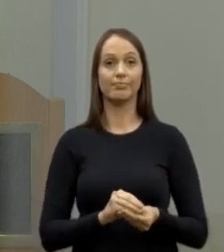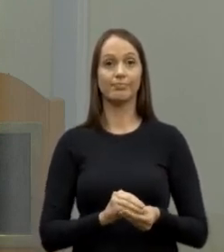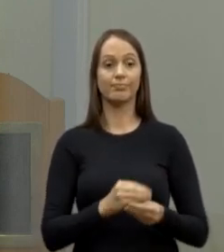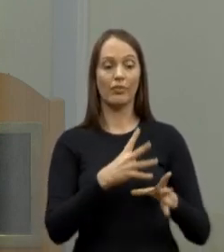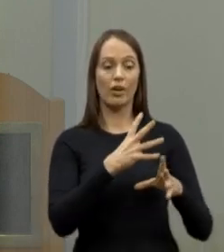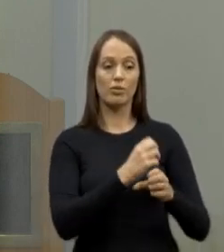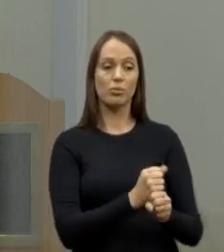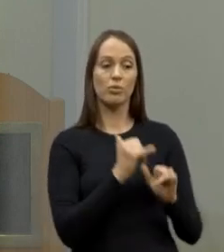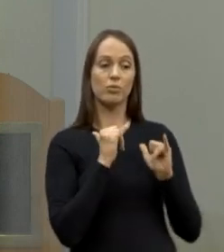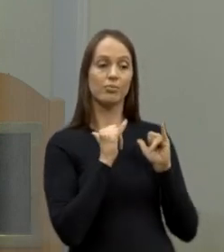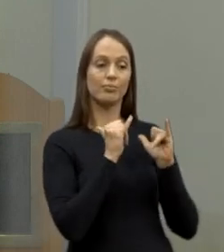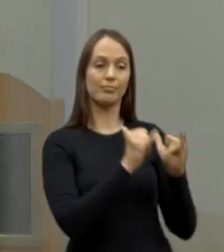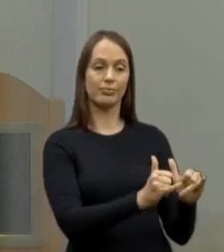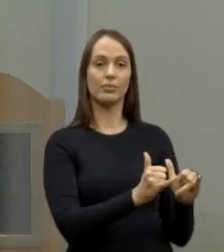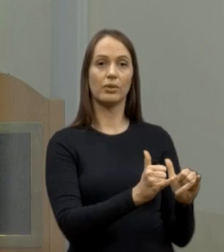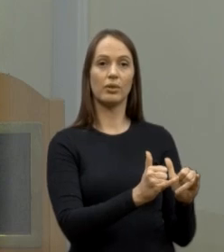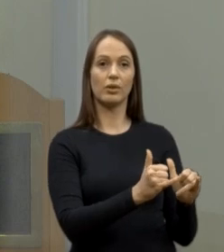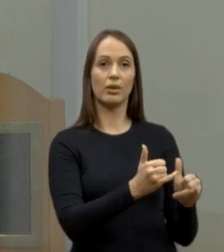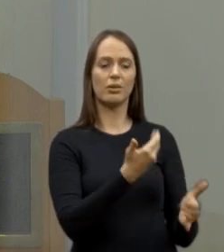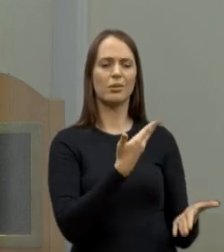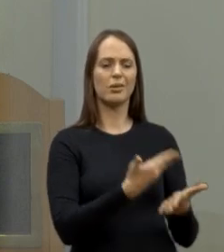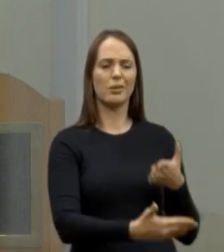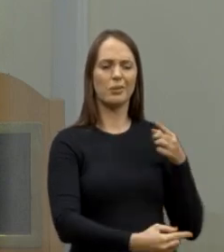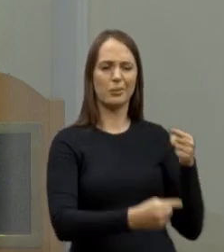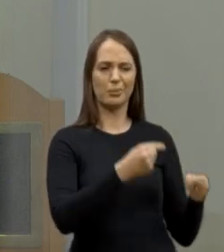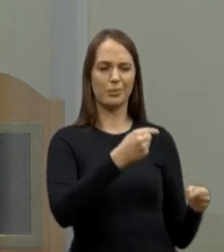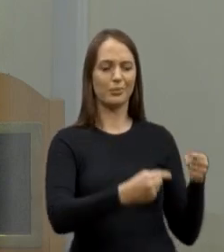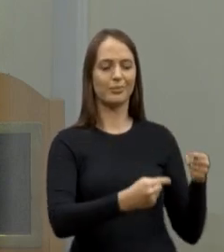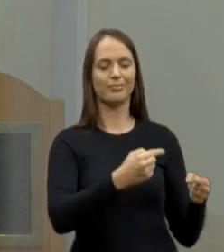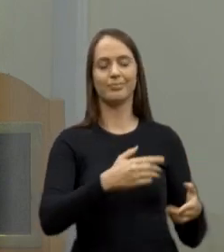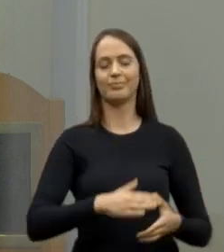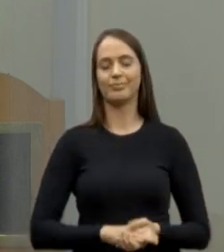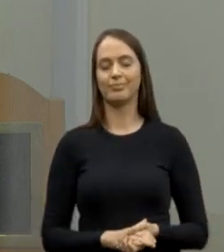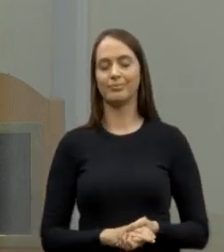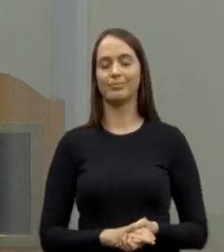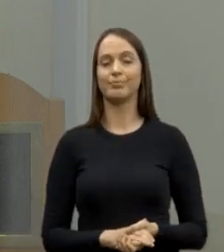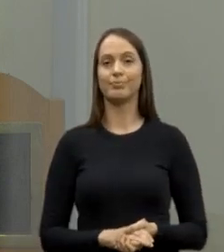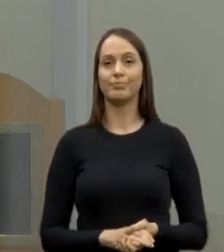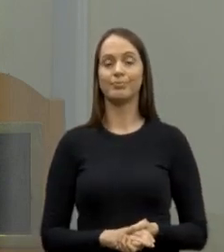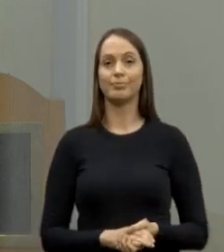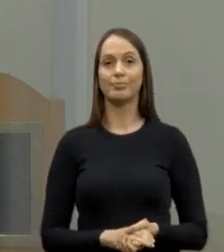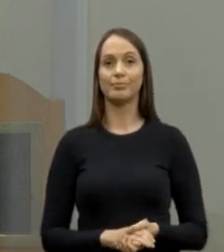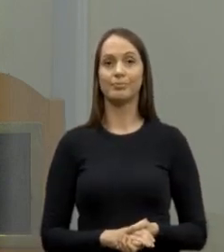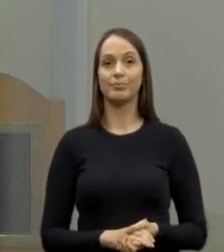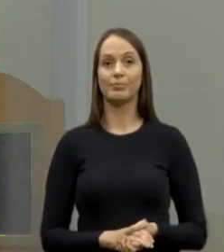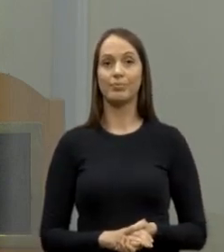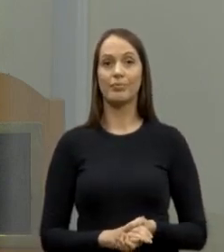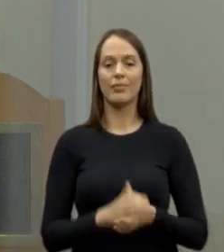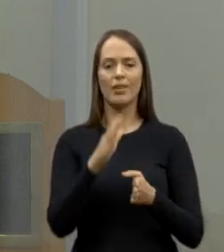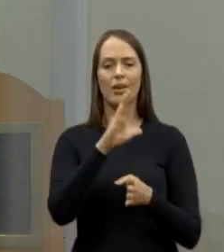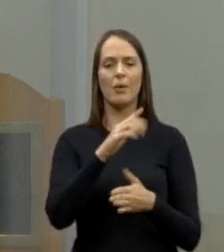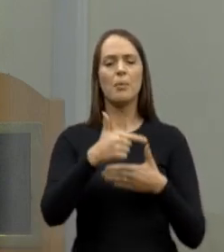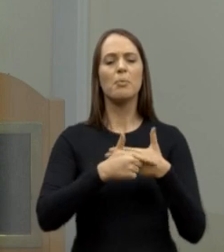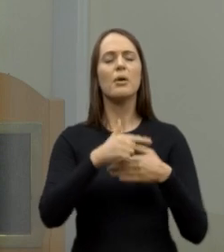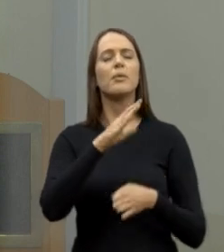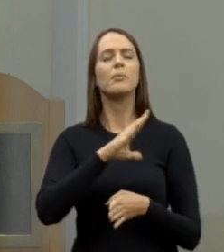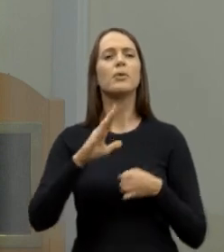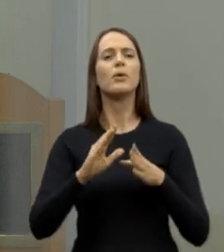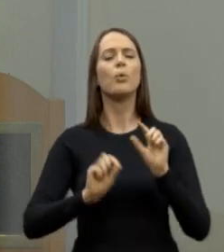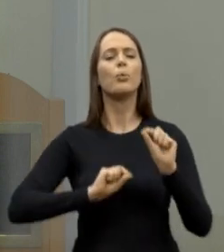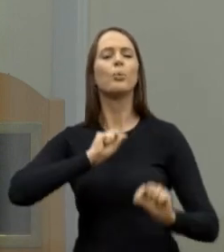contas seria apenas uma derrota política. Essa casa é para fiscalizar ou é para fazer